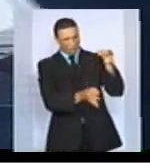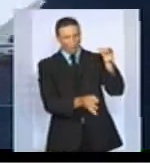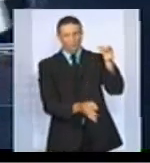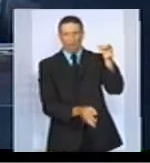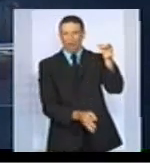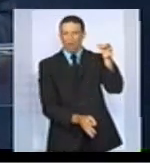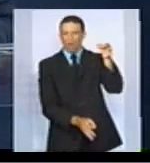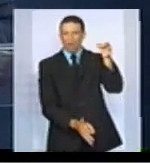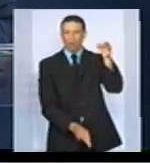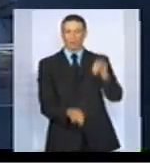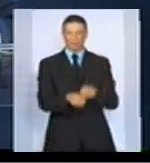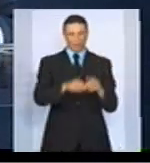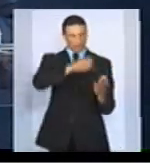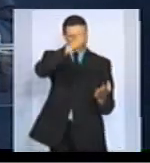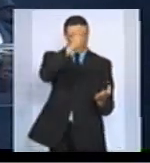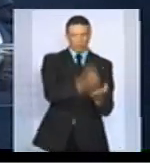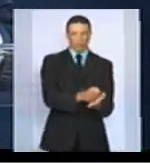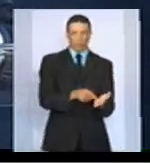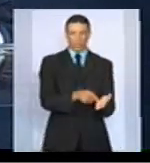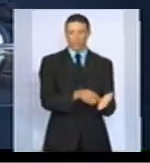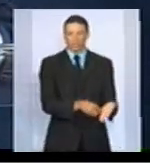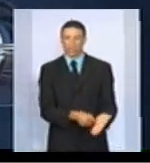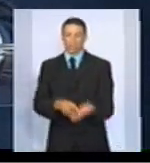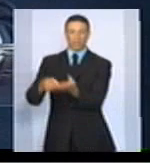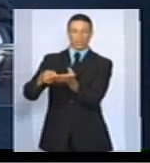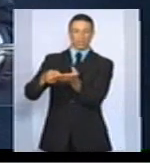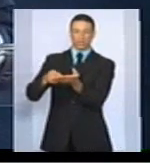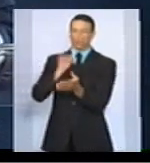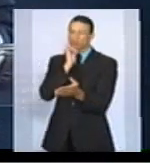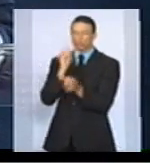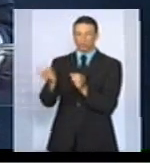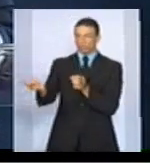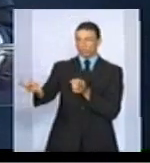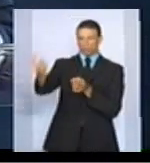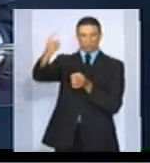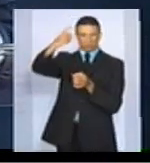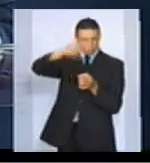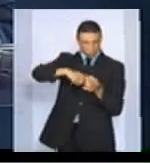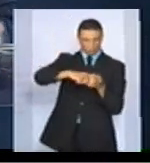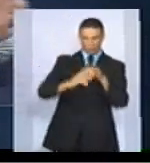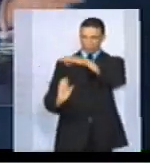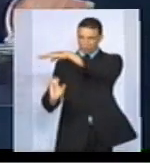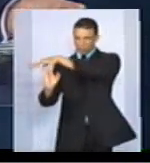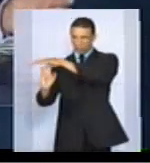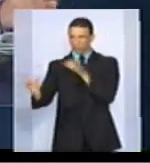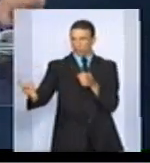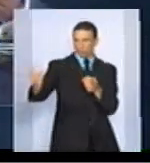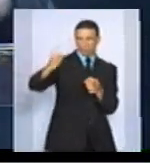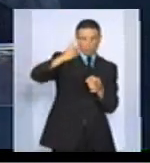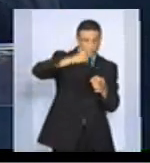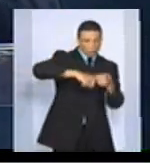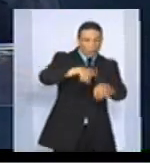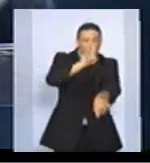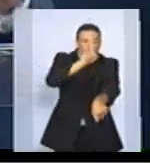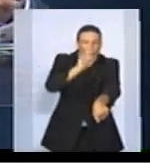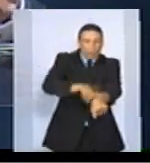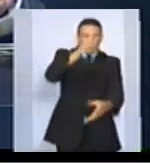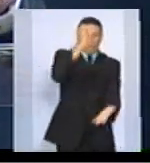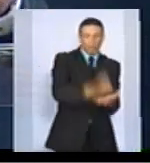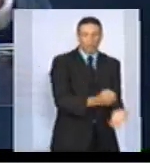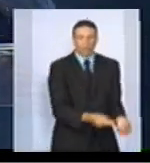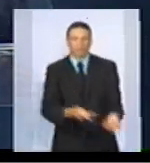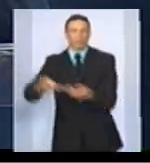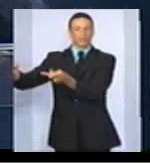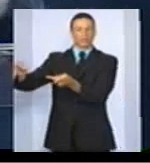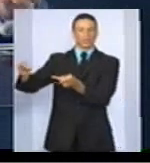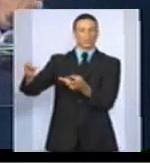programação tem que ser entregues no ato do credenciamento das distribuidoras nancini para quê são centenas